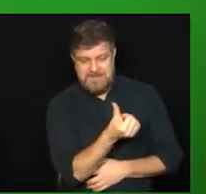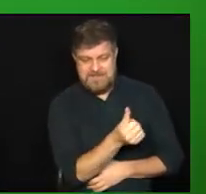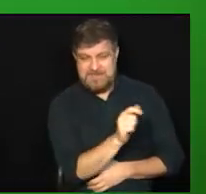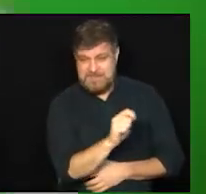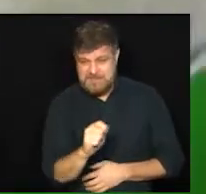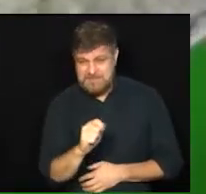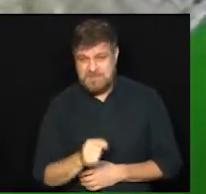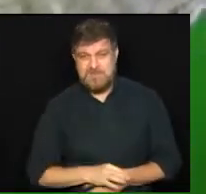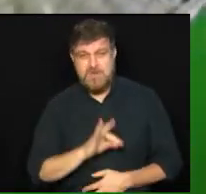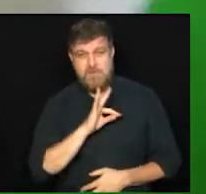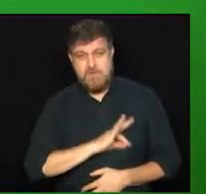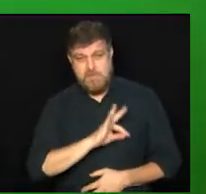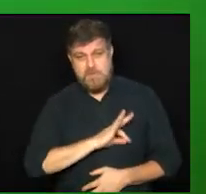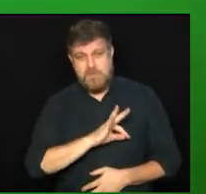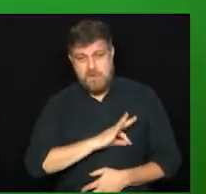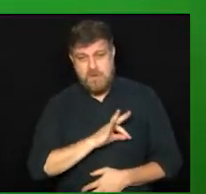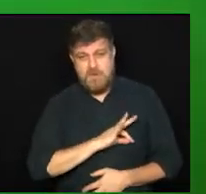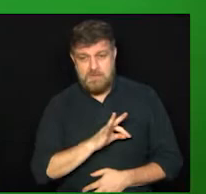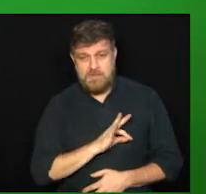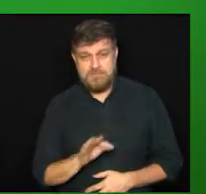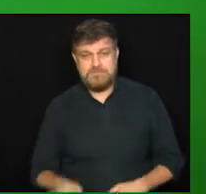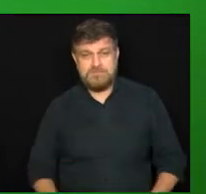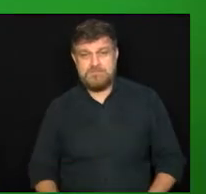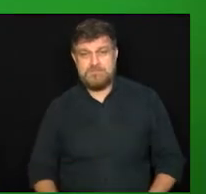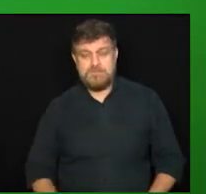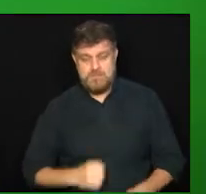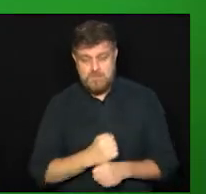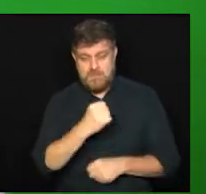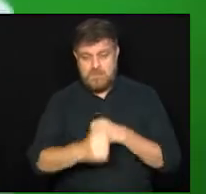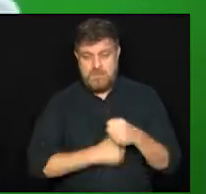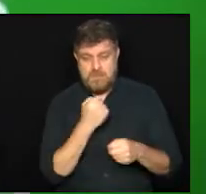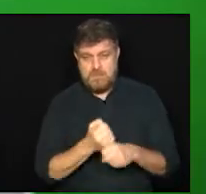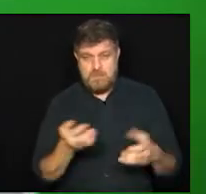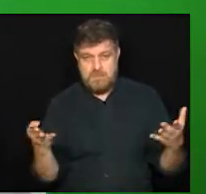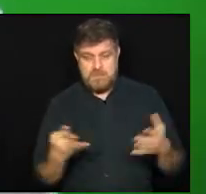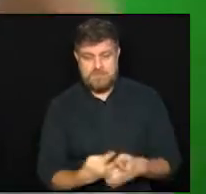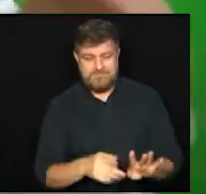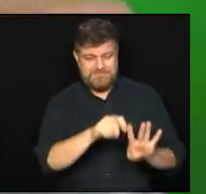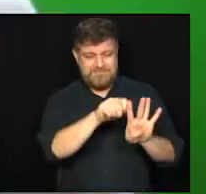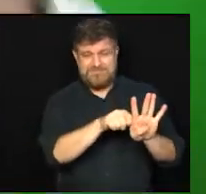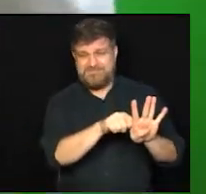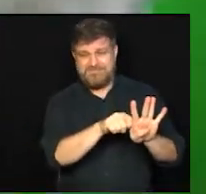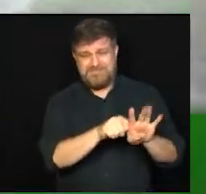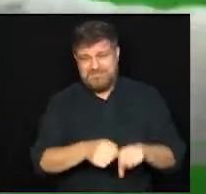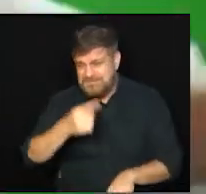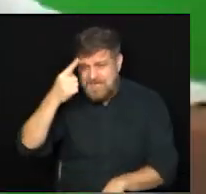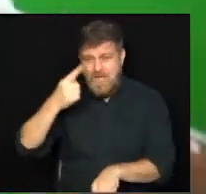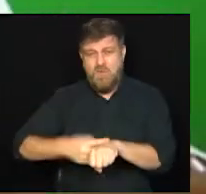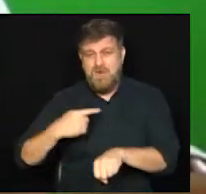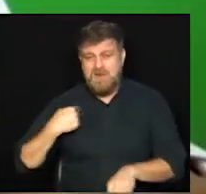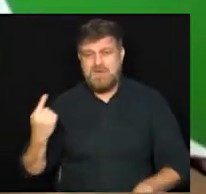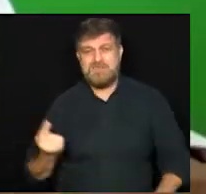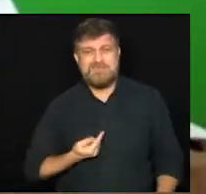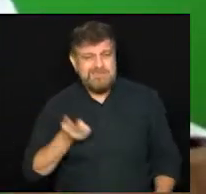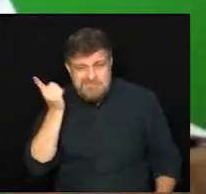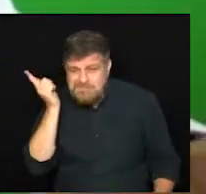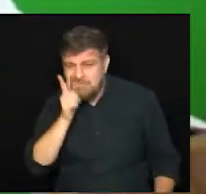de salário ano passado e esse ano mais 4 meses. Isso imediatamente a gente aderiu.